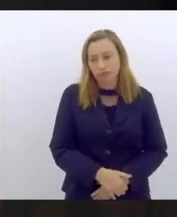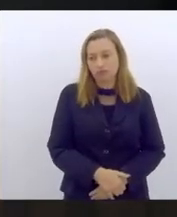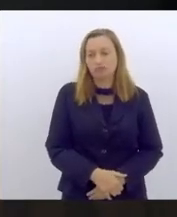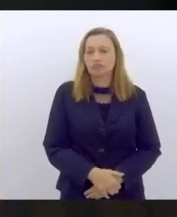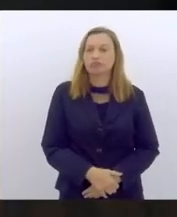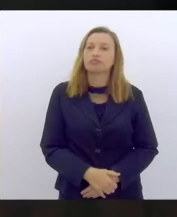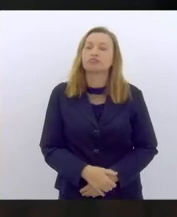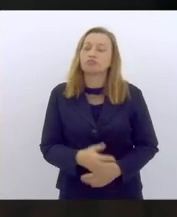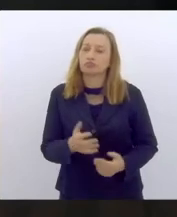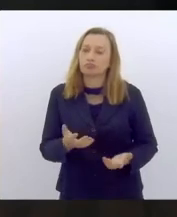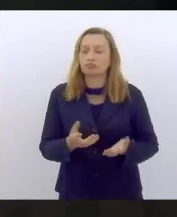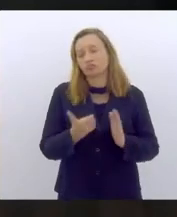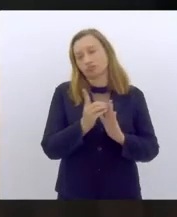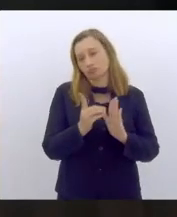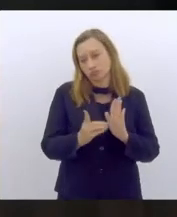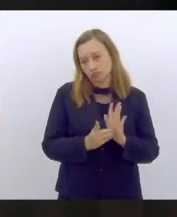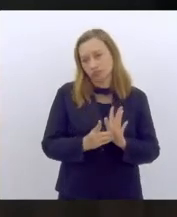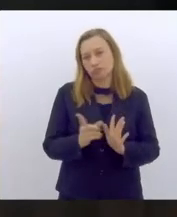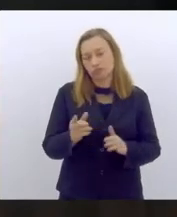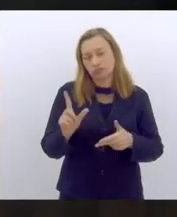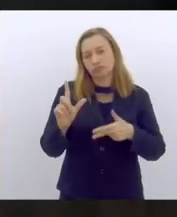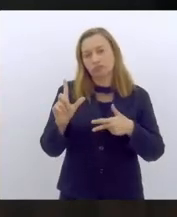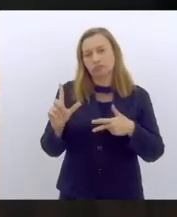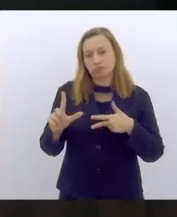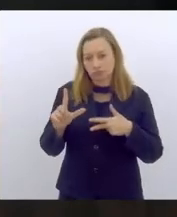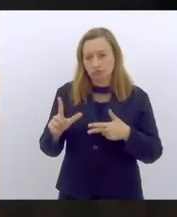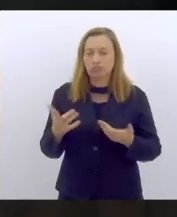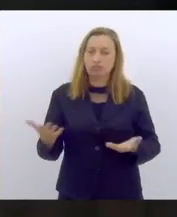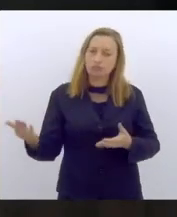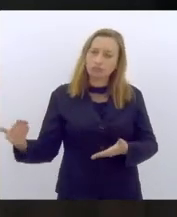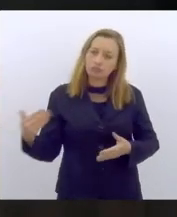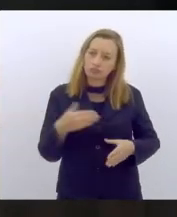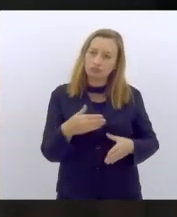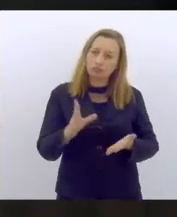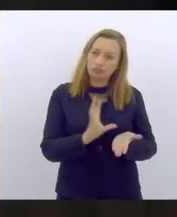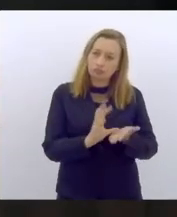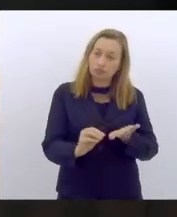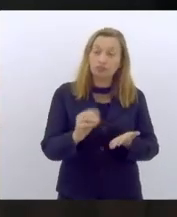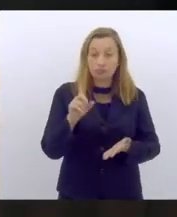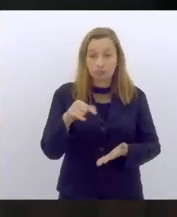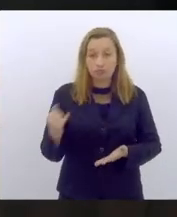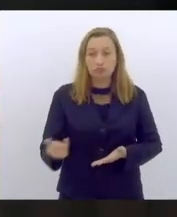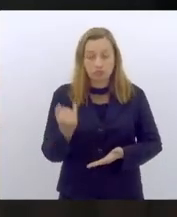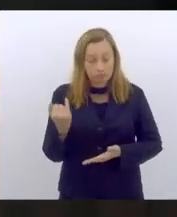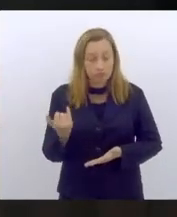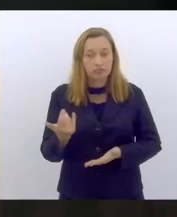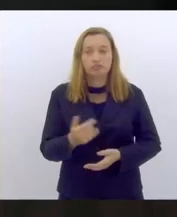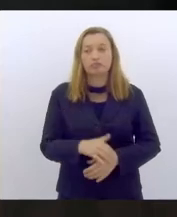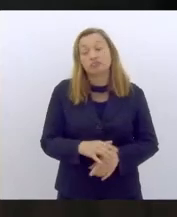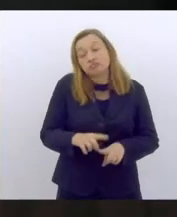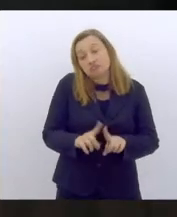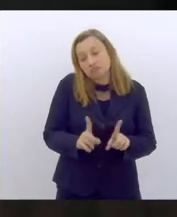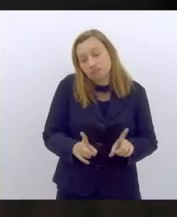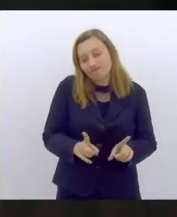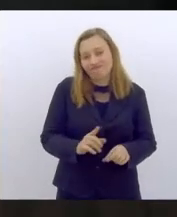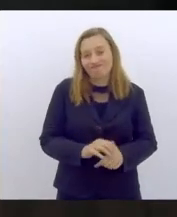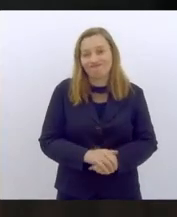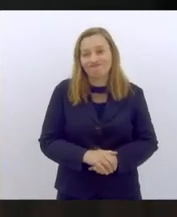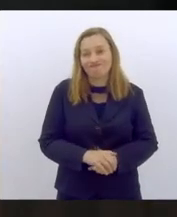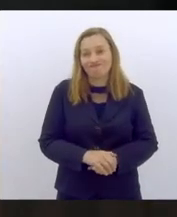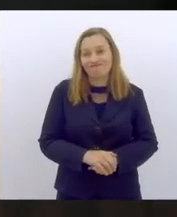que o nosso decreto legislativo Viesse a pauta né seria muito importante isso mas é muito